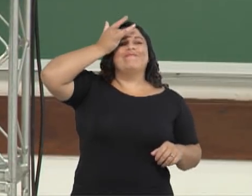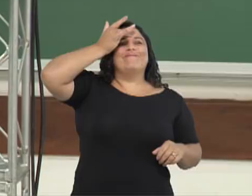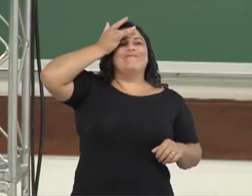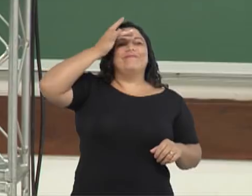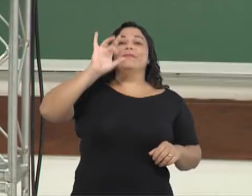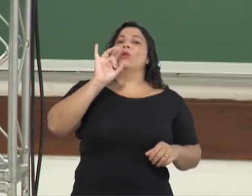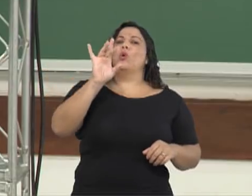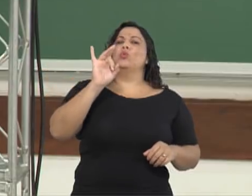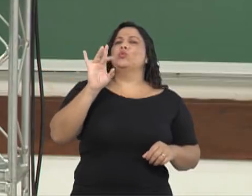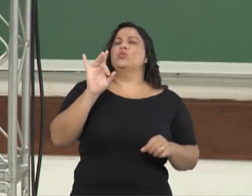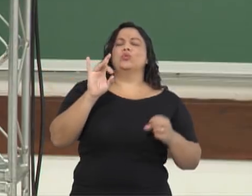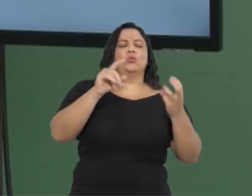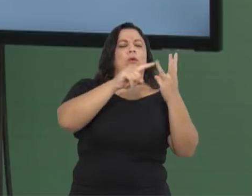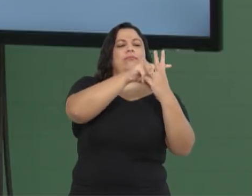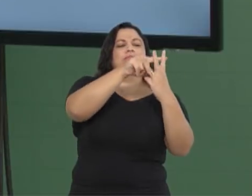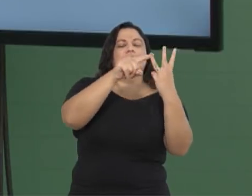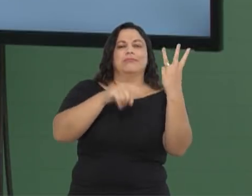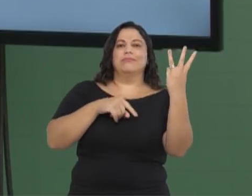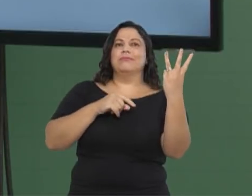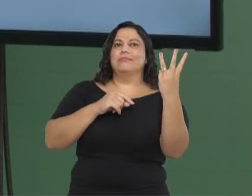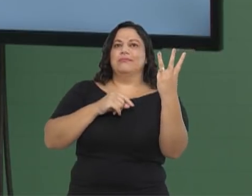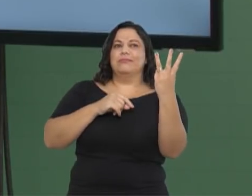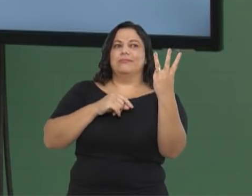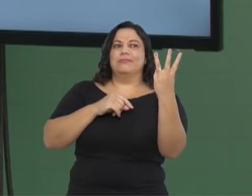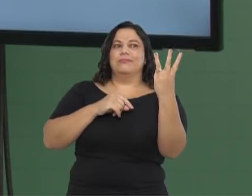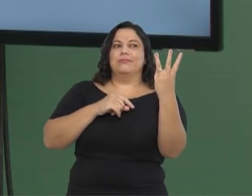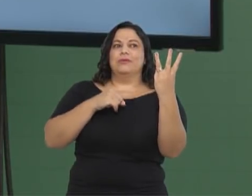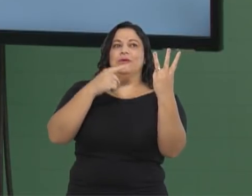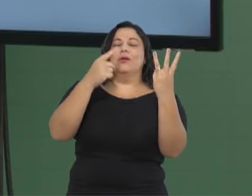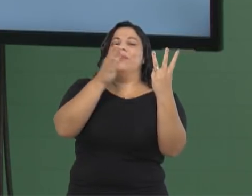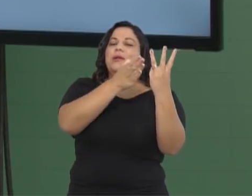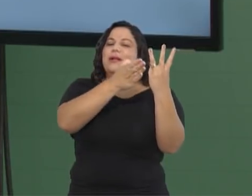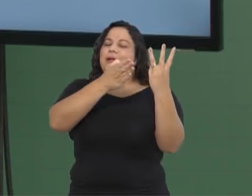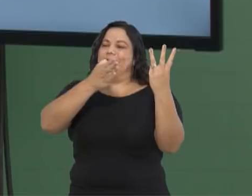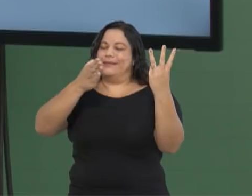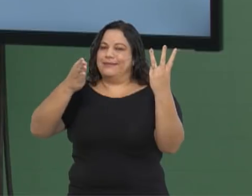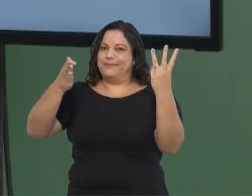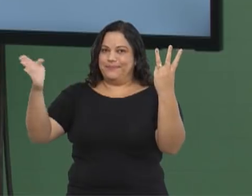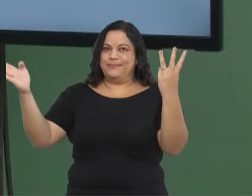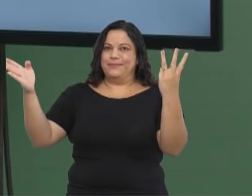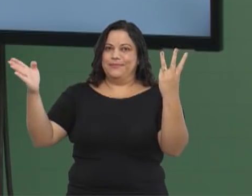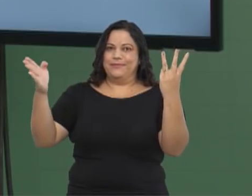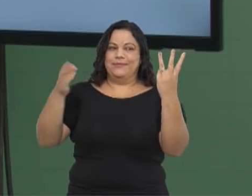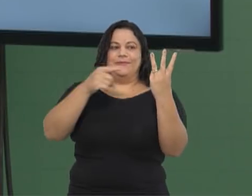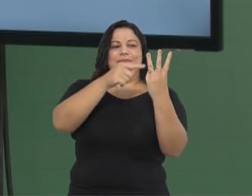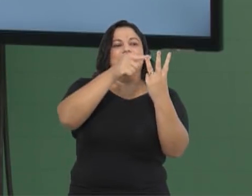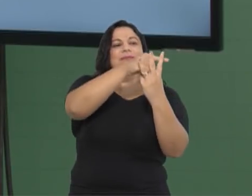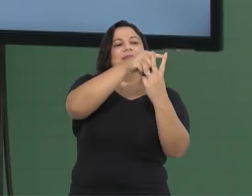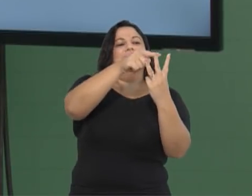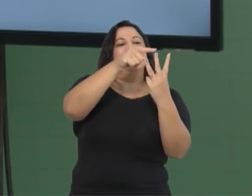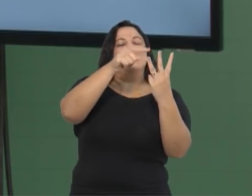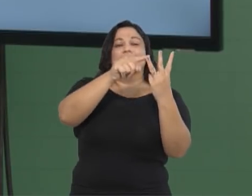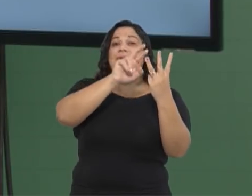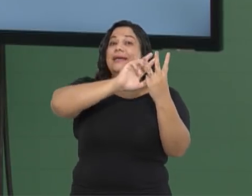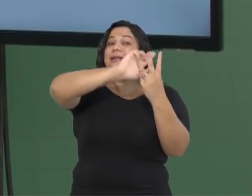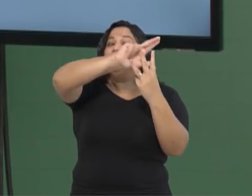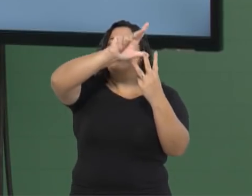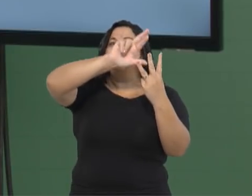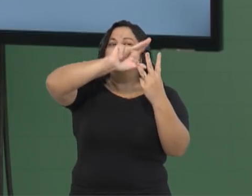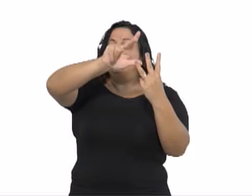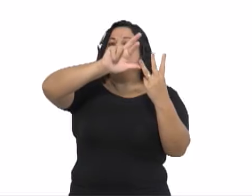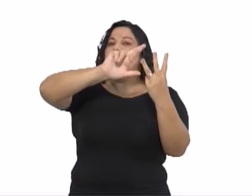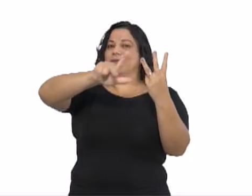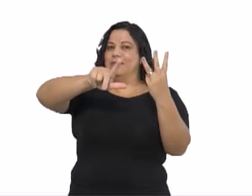os 3 primeiros. Por quê? Porque as terminações dos 3 números primeiros é que são